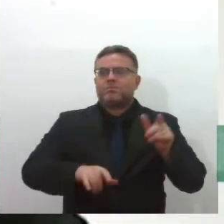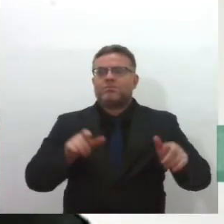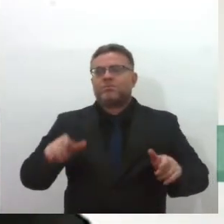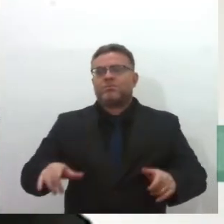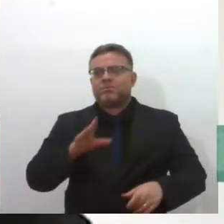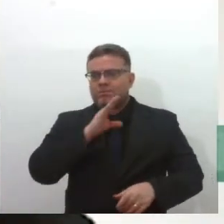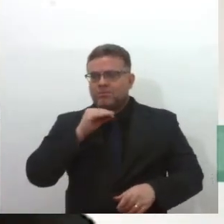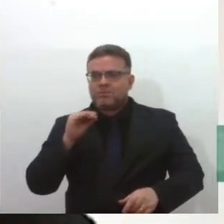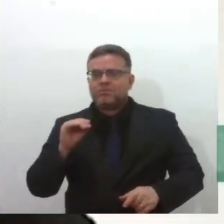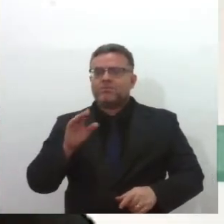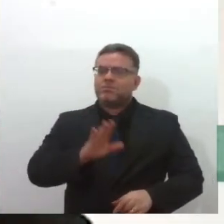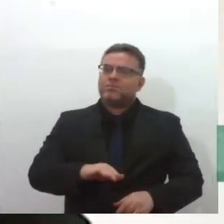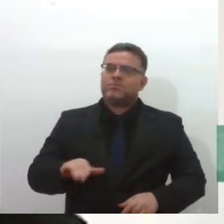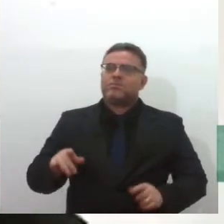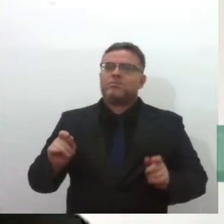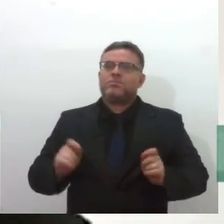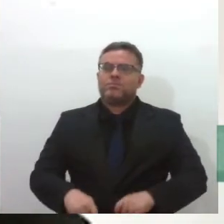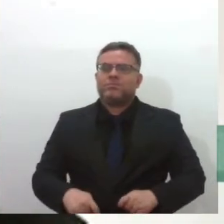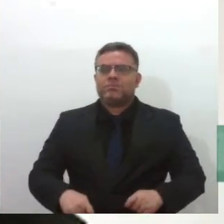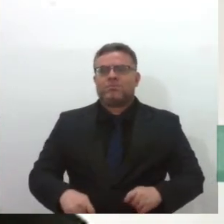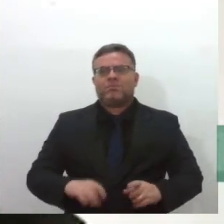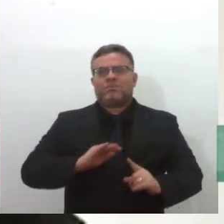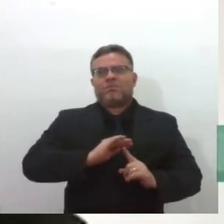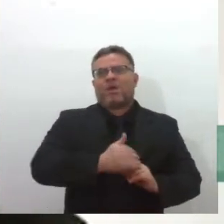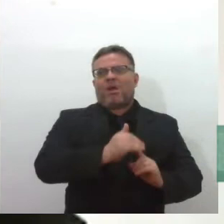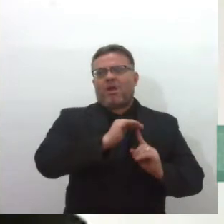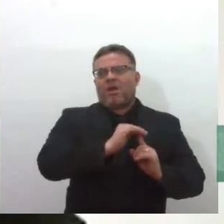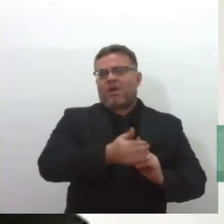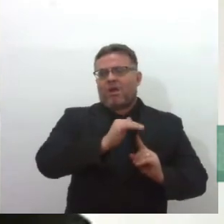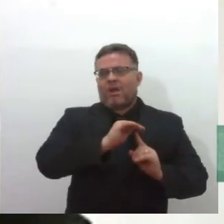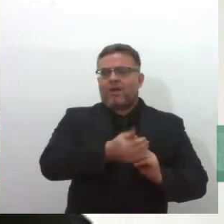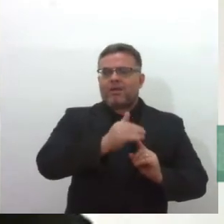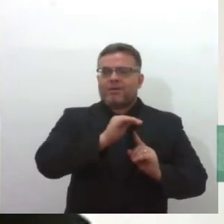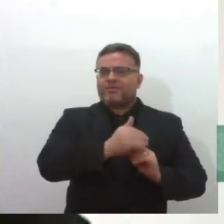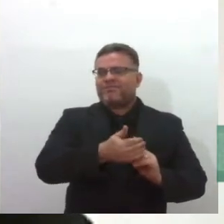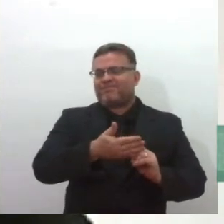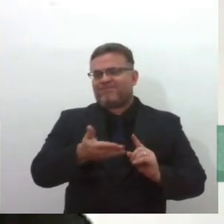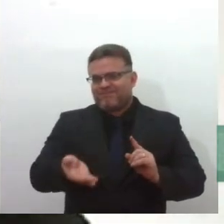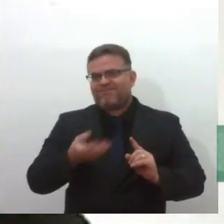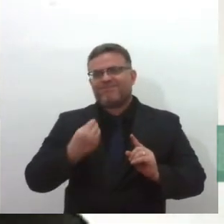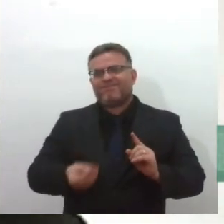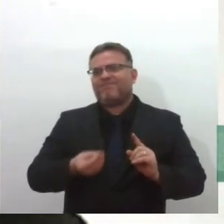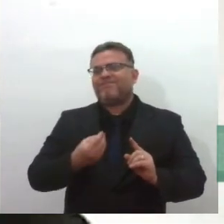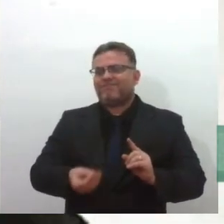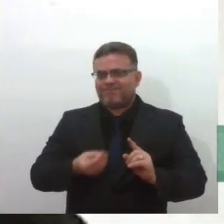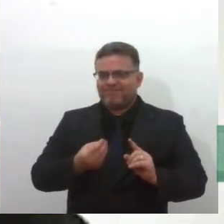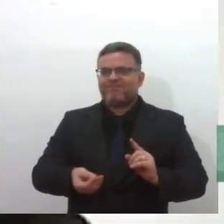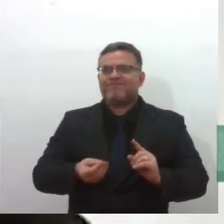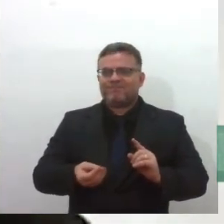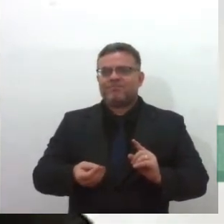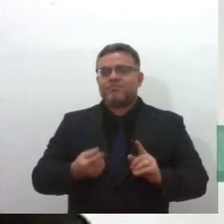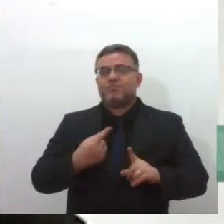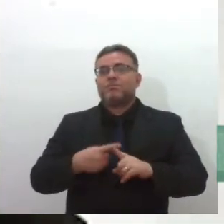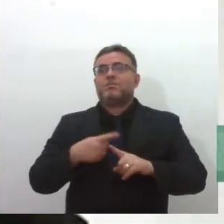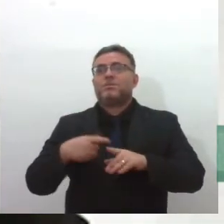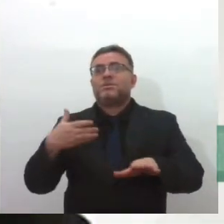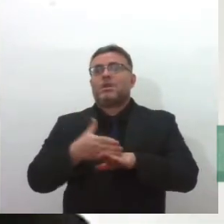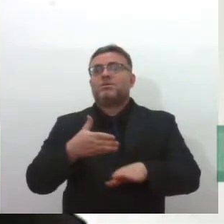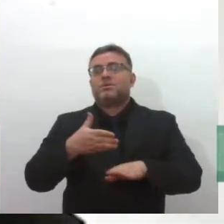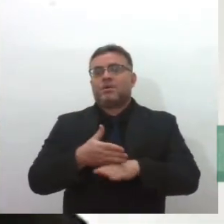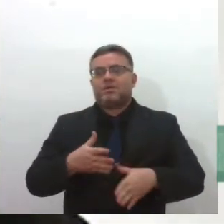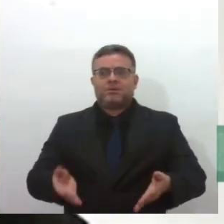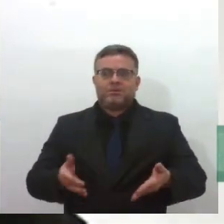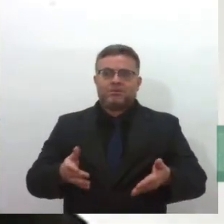crianças, para que possam aliciar e, de alguma forma, ter acesso aonde os pais certamente possam